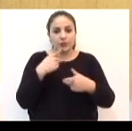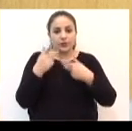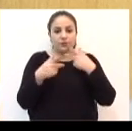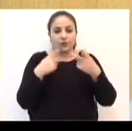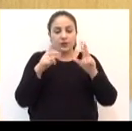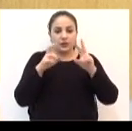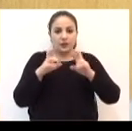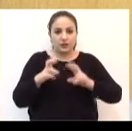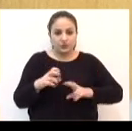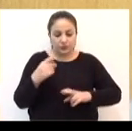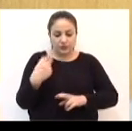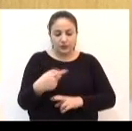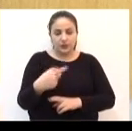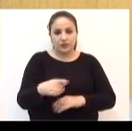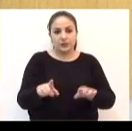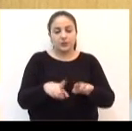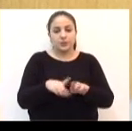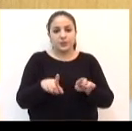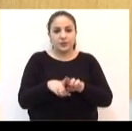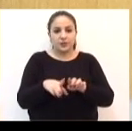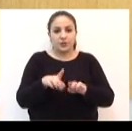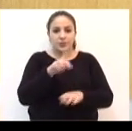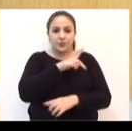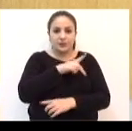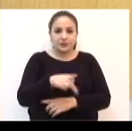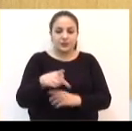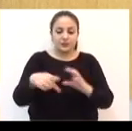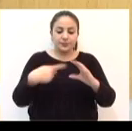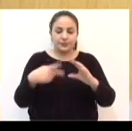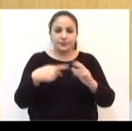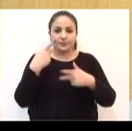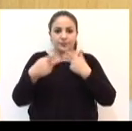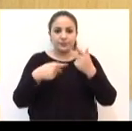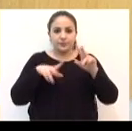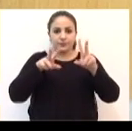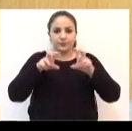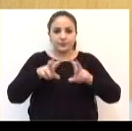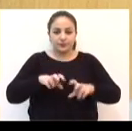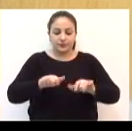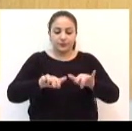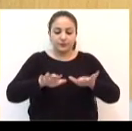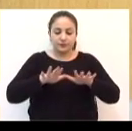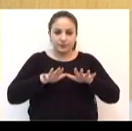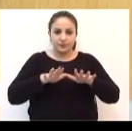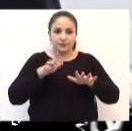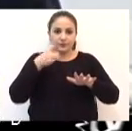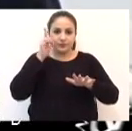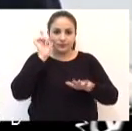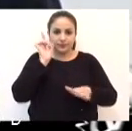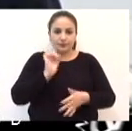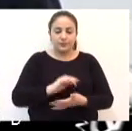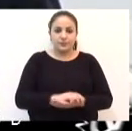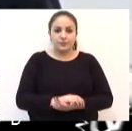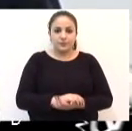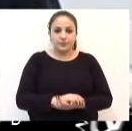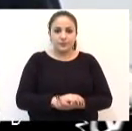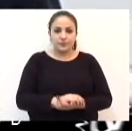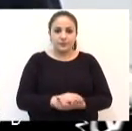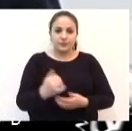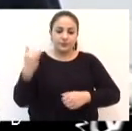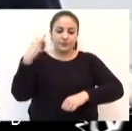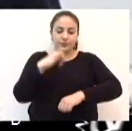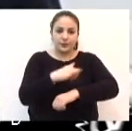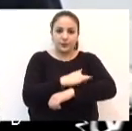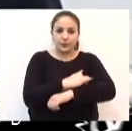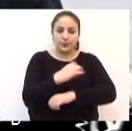na casa e o presidente da Câmara de Vereadores falaram sobre isso na sessão plenária de ontem. O aeroporto de